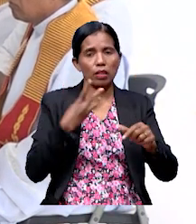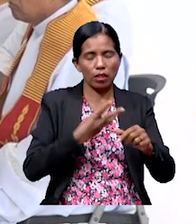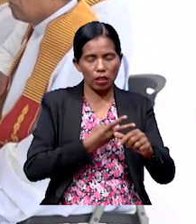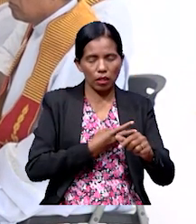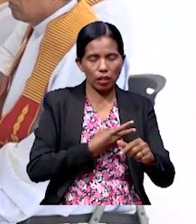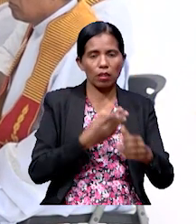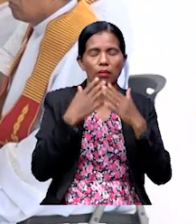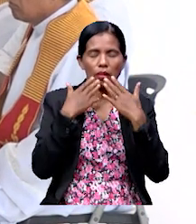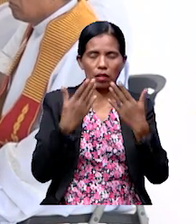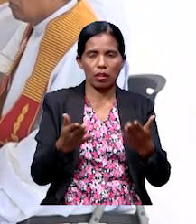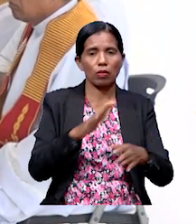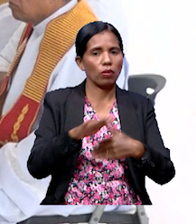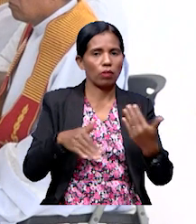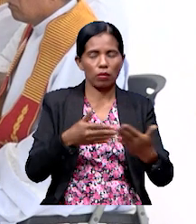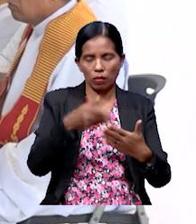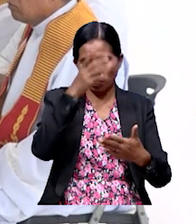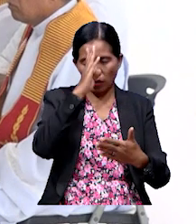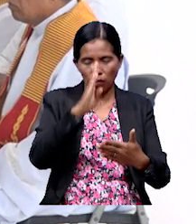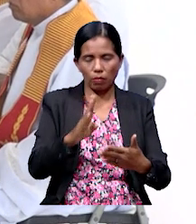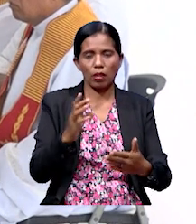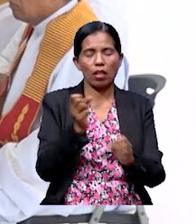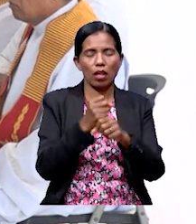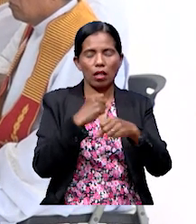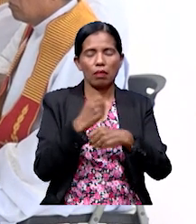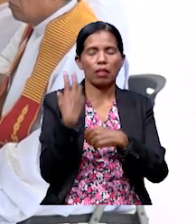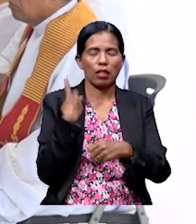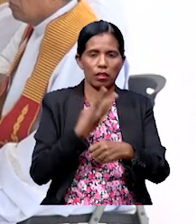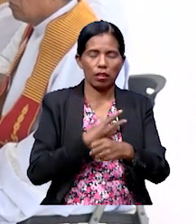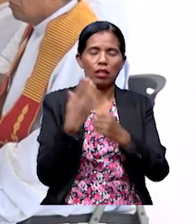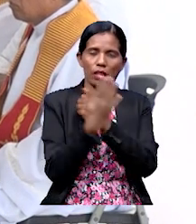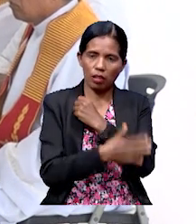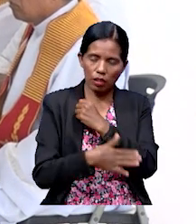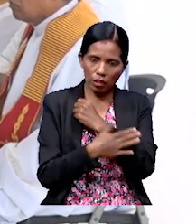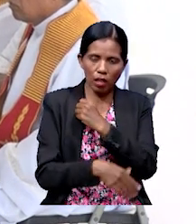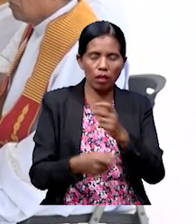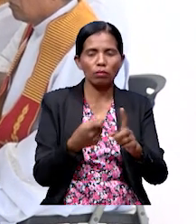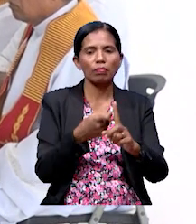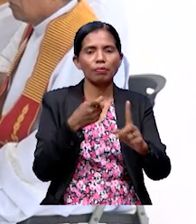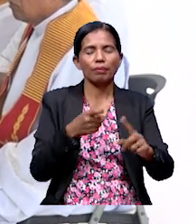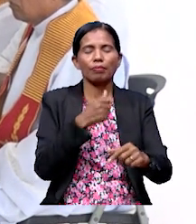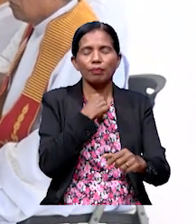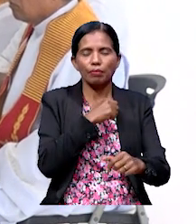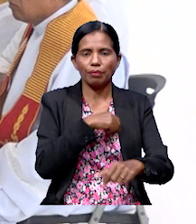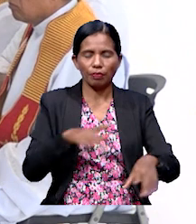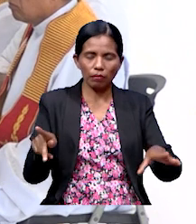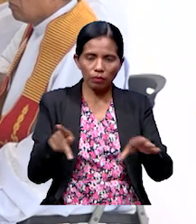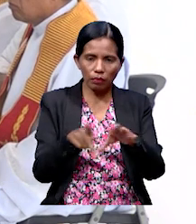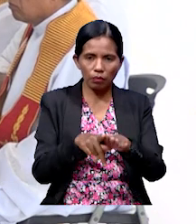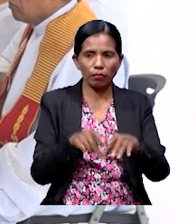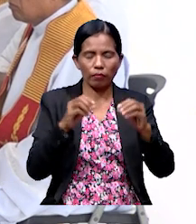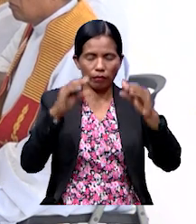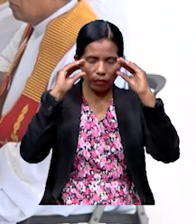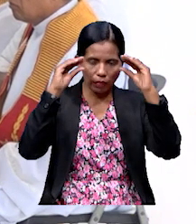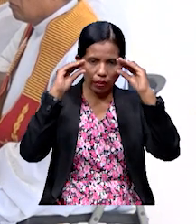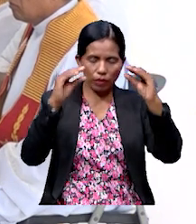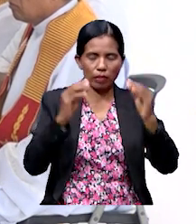boat voto nebe na maroma kalo ba ita ni rain liuhusi nia presença nia afecto nia oração